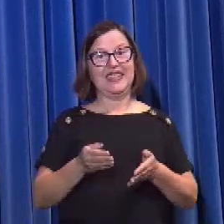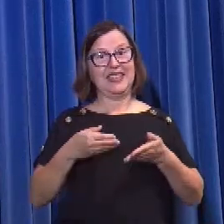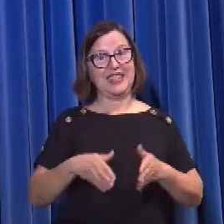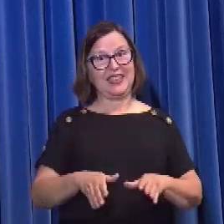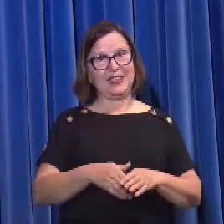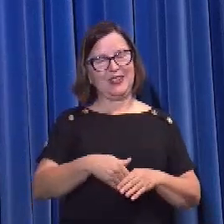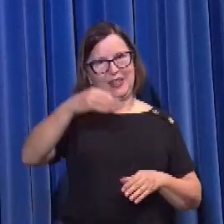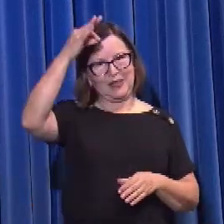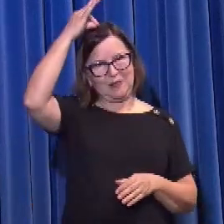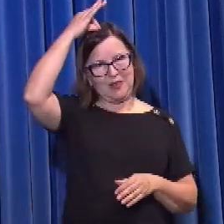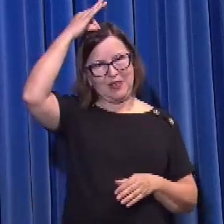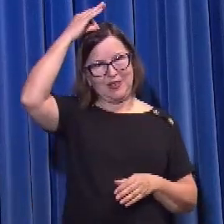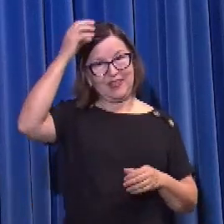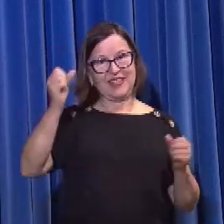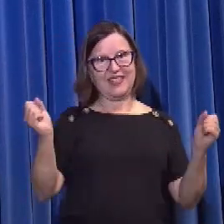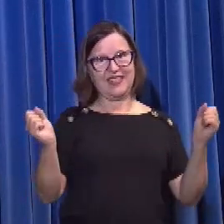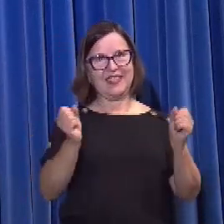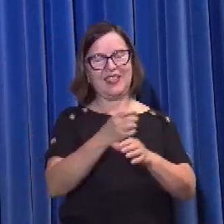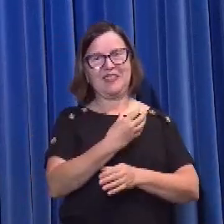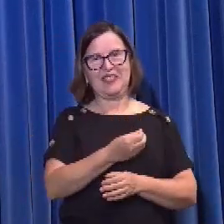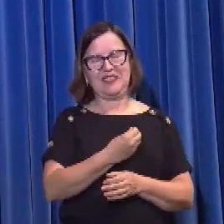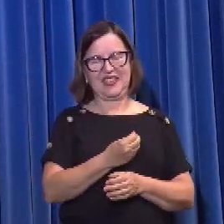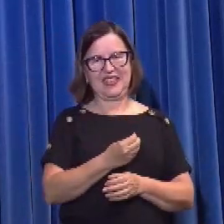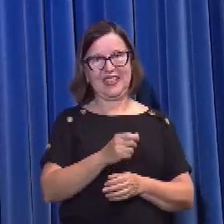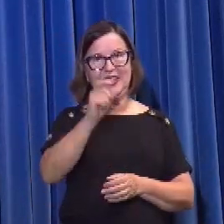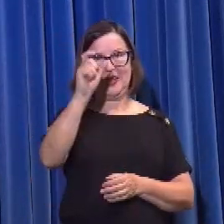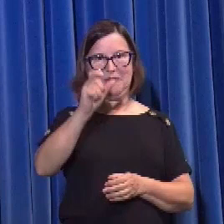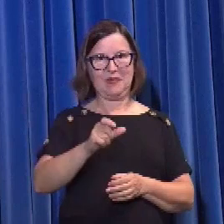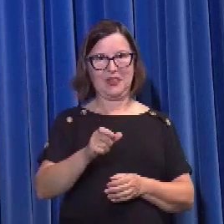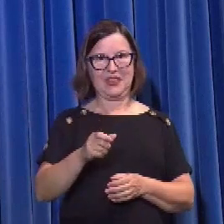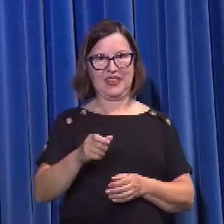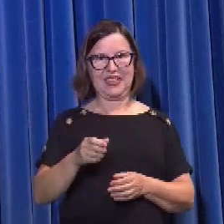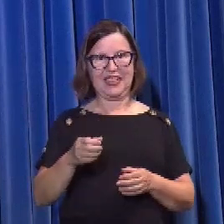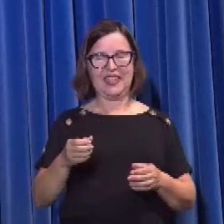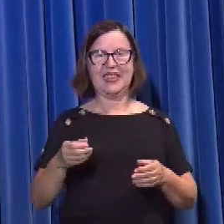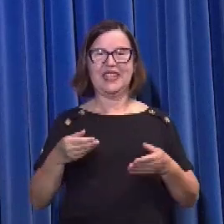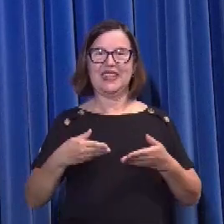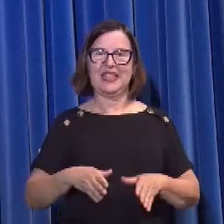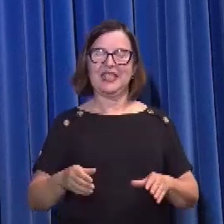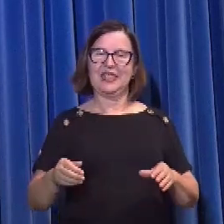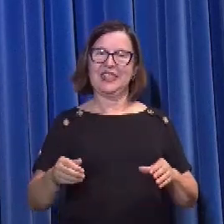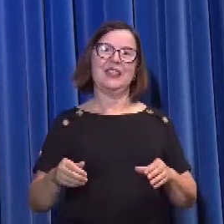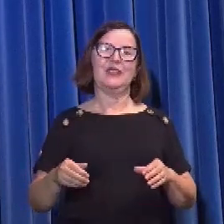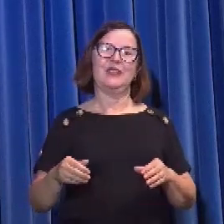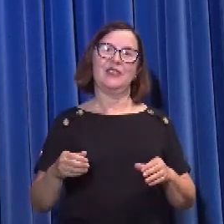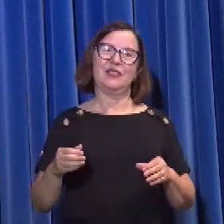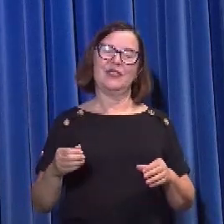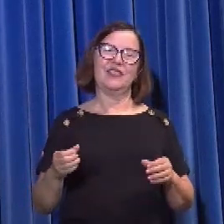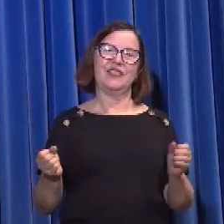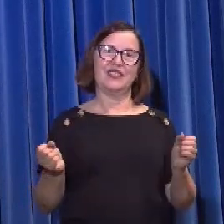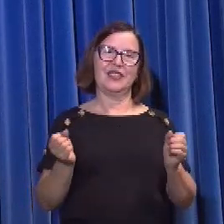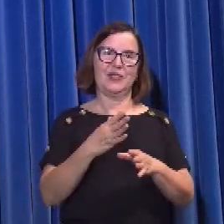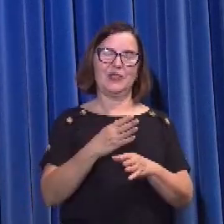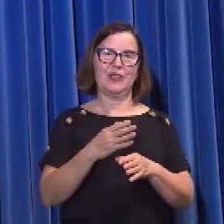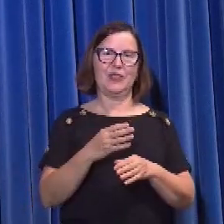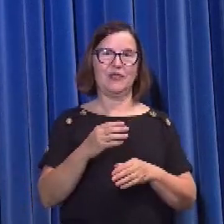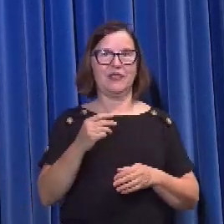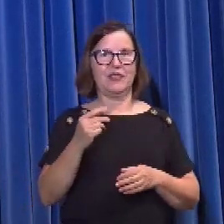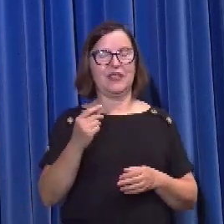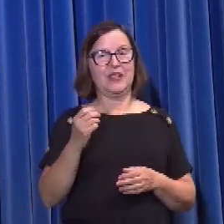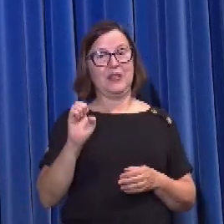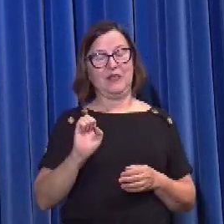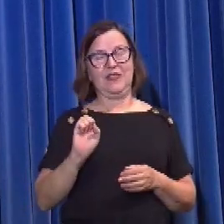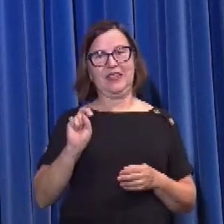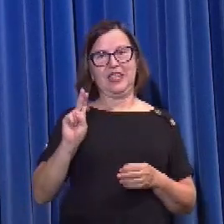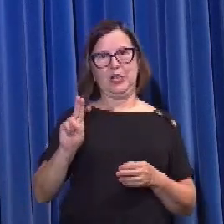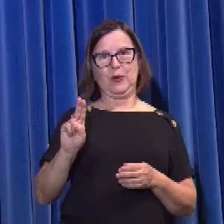criatura. Aquele que nasceu de novo, o seu eu foi crucificado. Não é